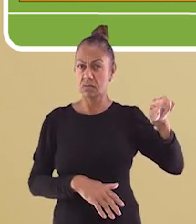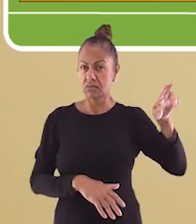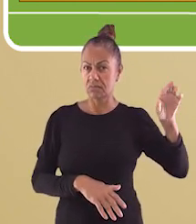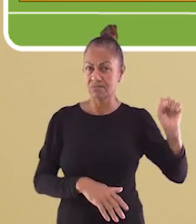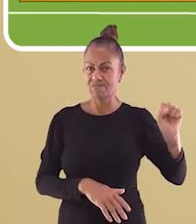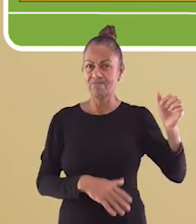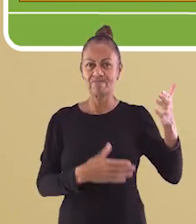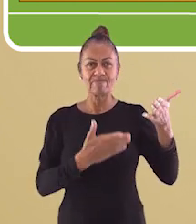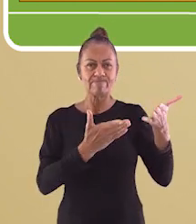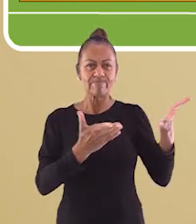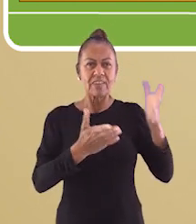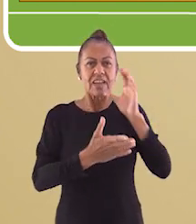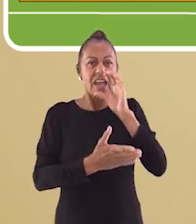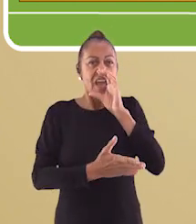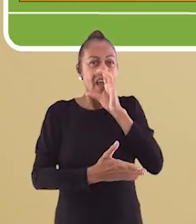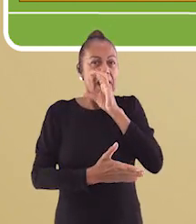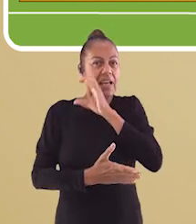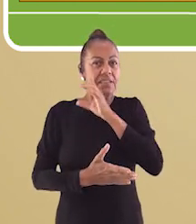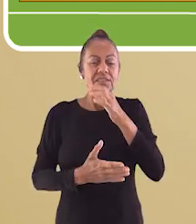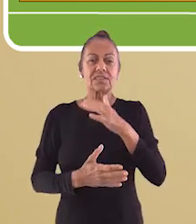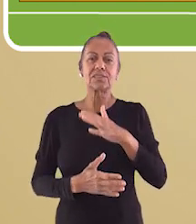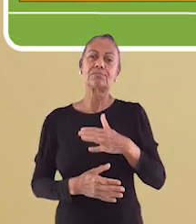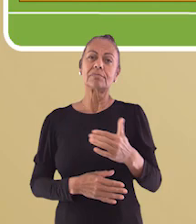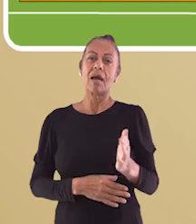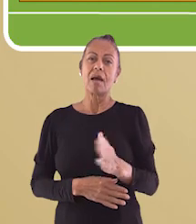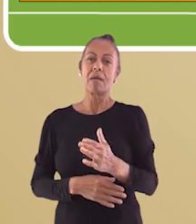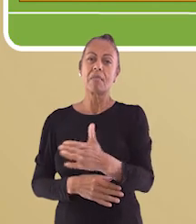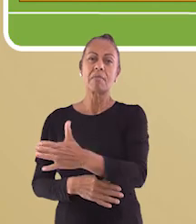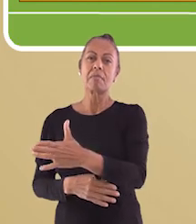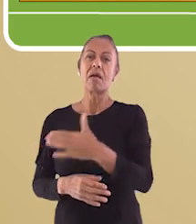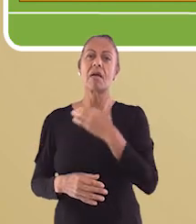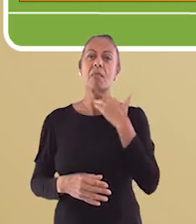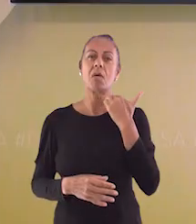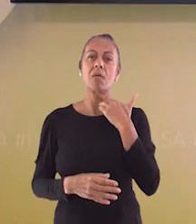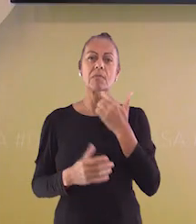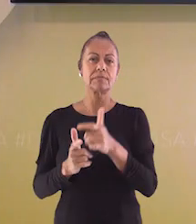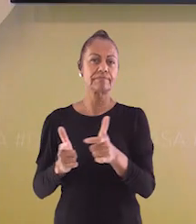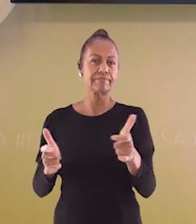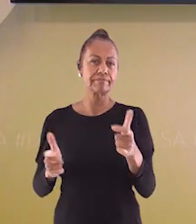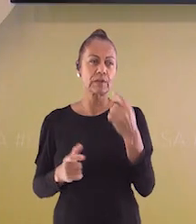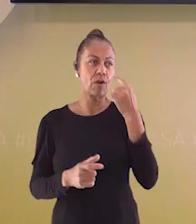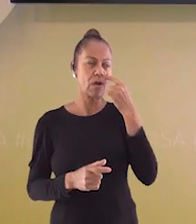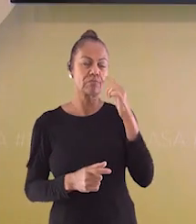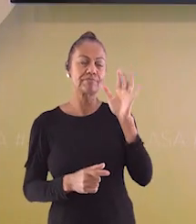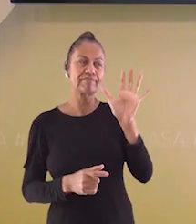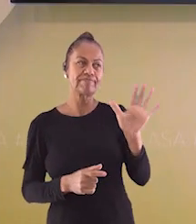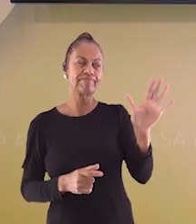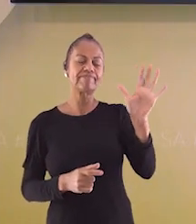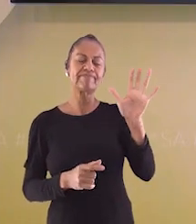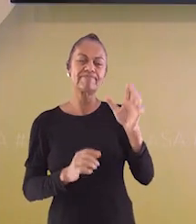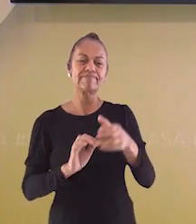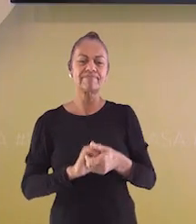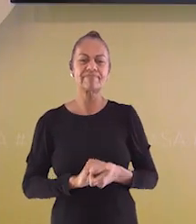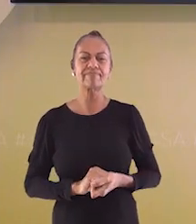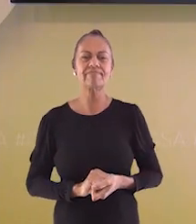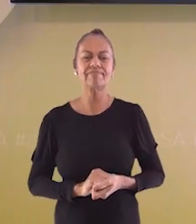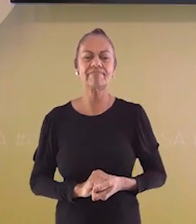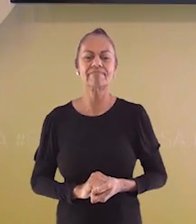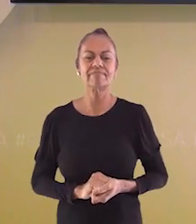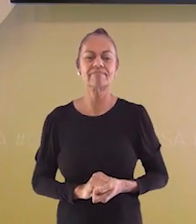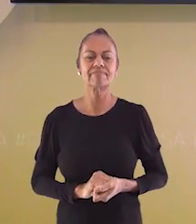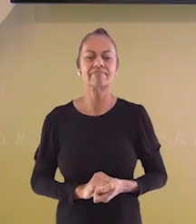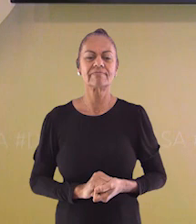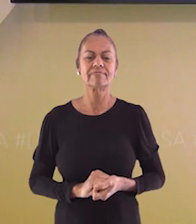ali. Então muitos perdem a vida nesse sentido, como a gente está vendo aqui. Gente, antes da gente seguir para o